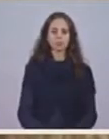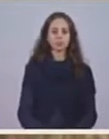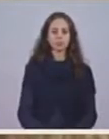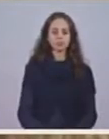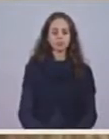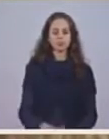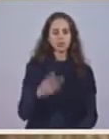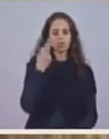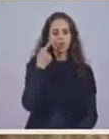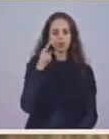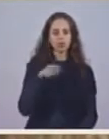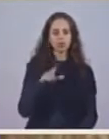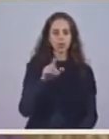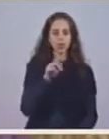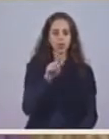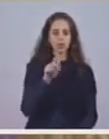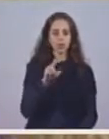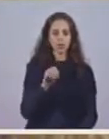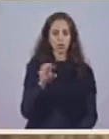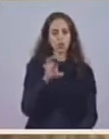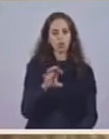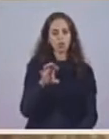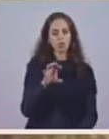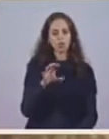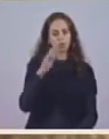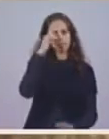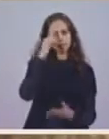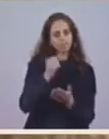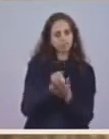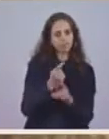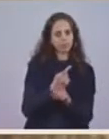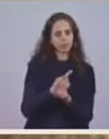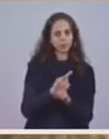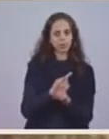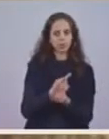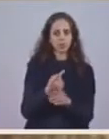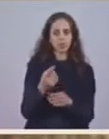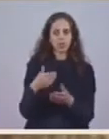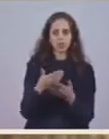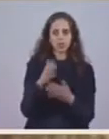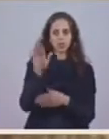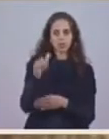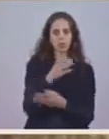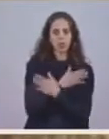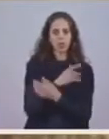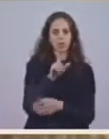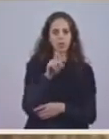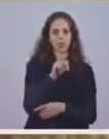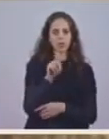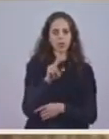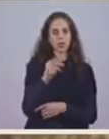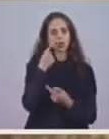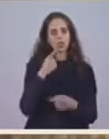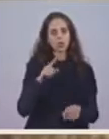A ressurreição de Lázaro é, pois, um sinal. Jesus, que chama o seu amigo Lázaro de volta à